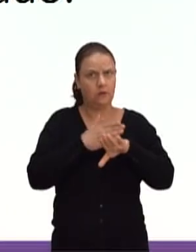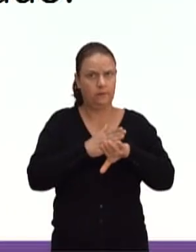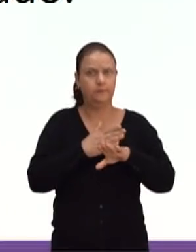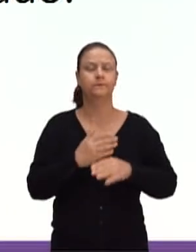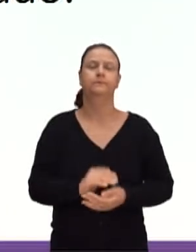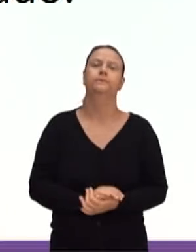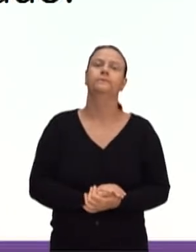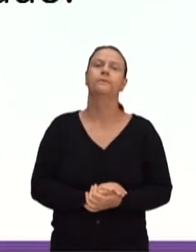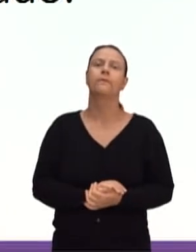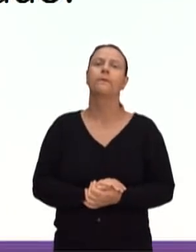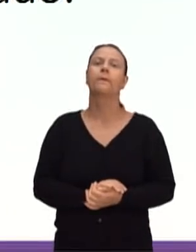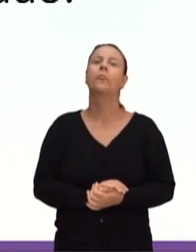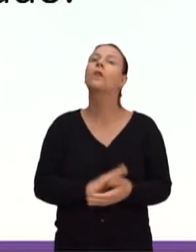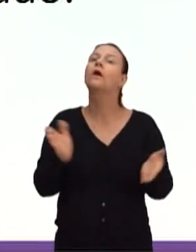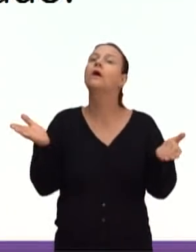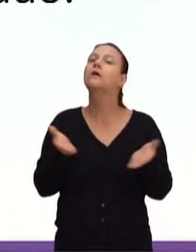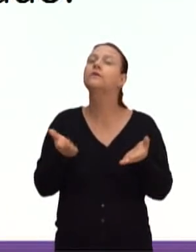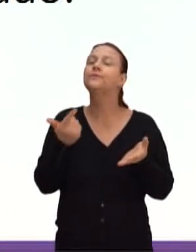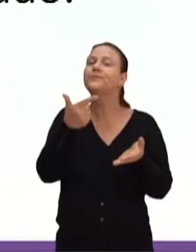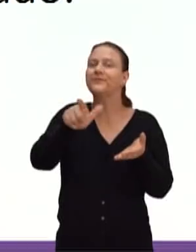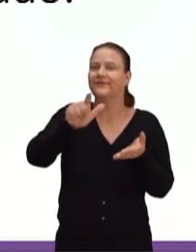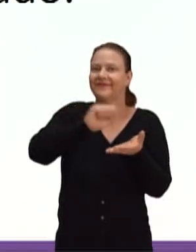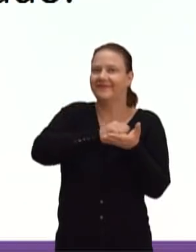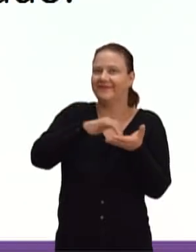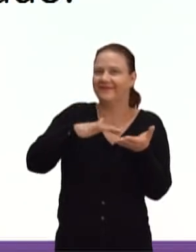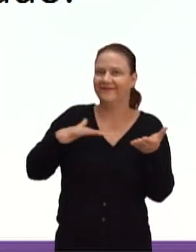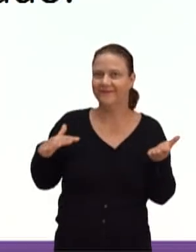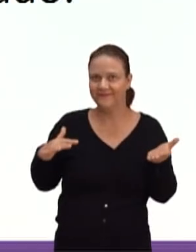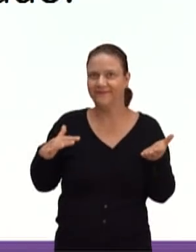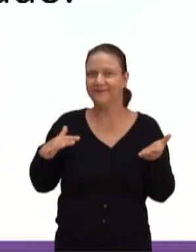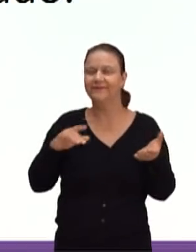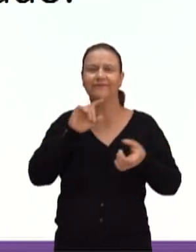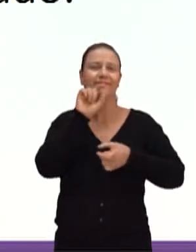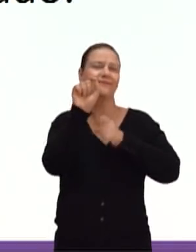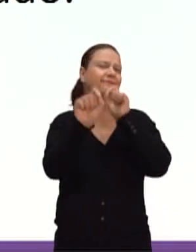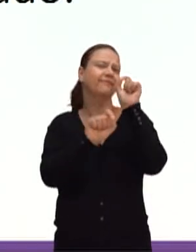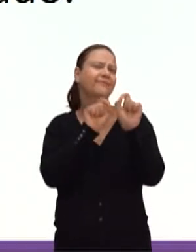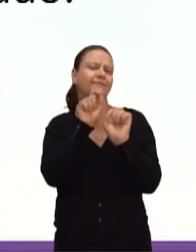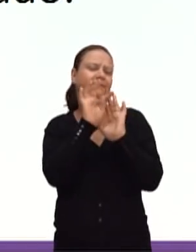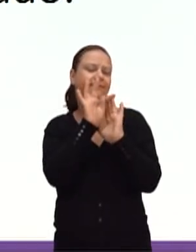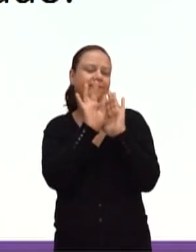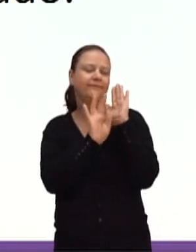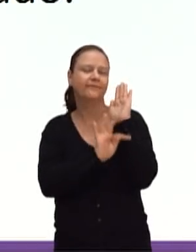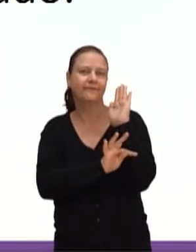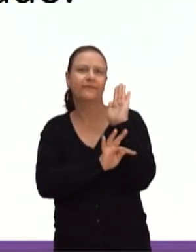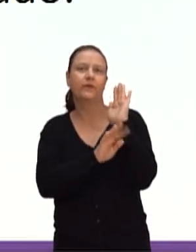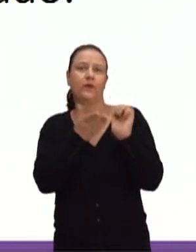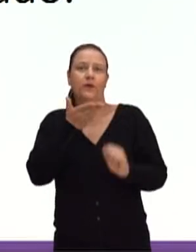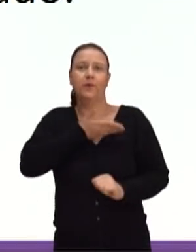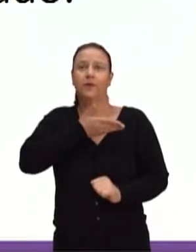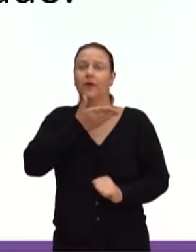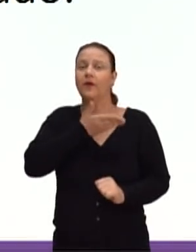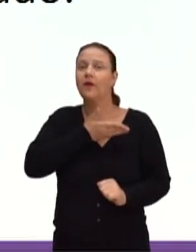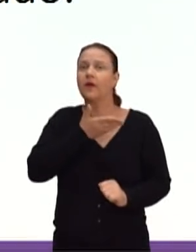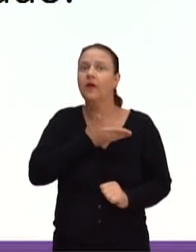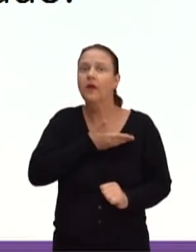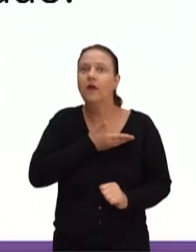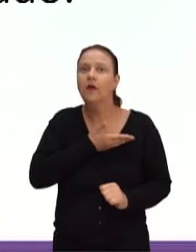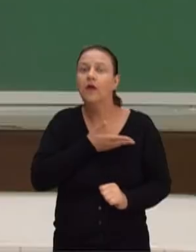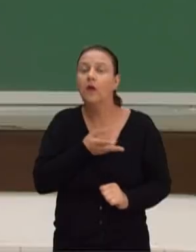Agora vamos para uma outra atividade. O que o texto do meu colega não